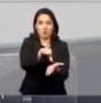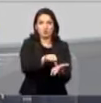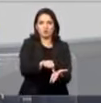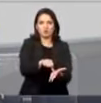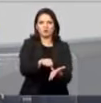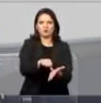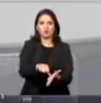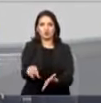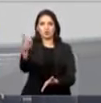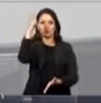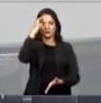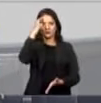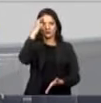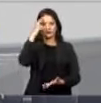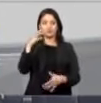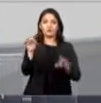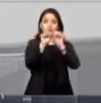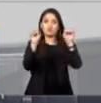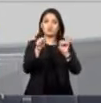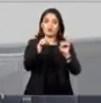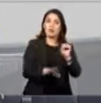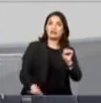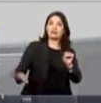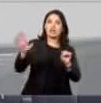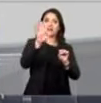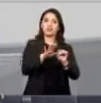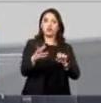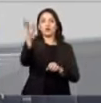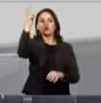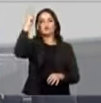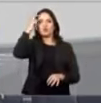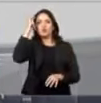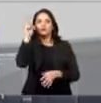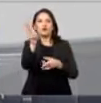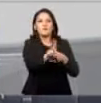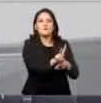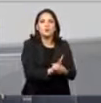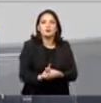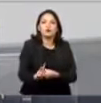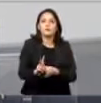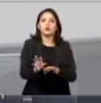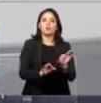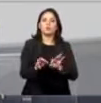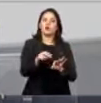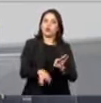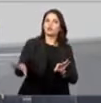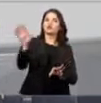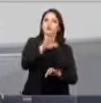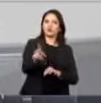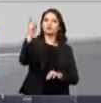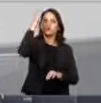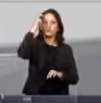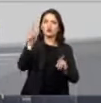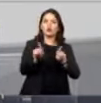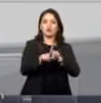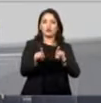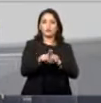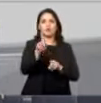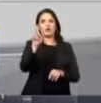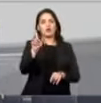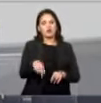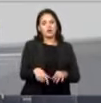O Sistema Nacional de Cultura, monitoramento do Plano Nacional da Cultura, que também serviu de referências para